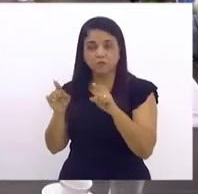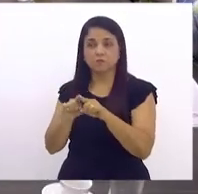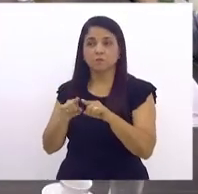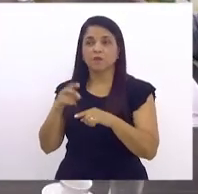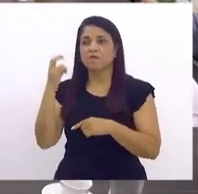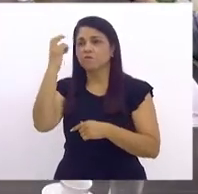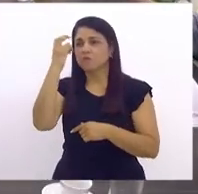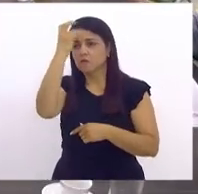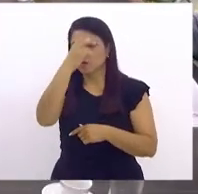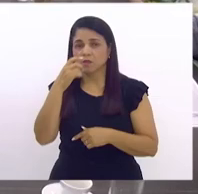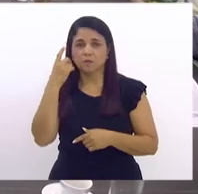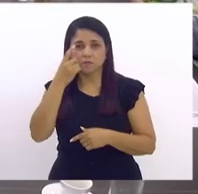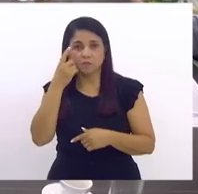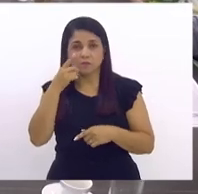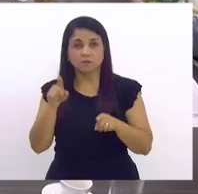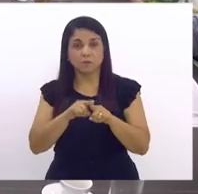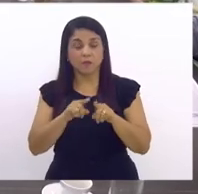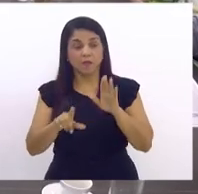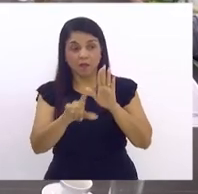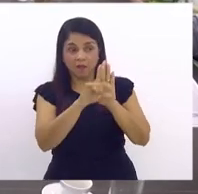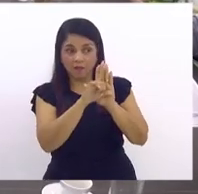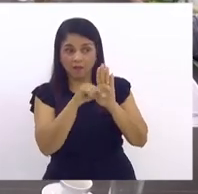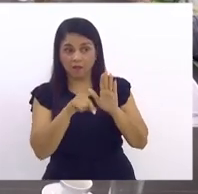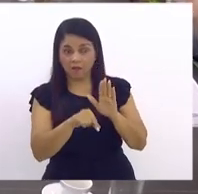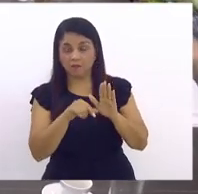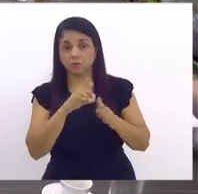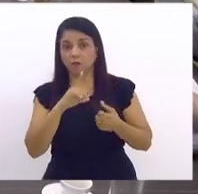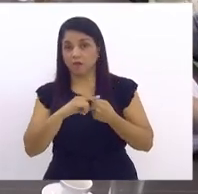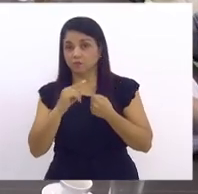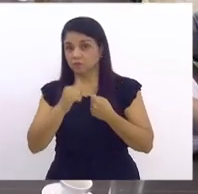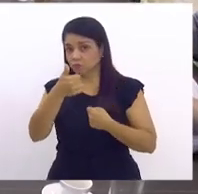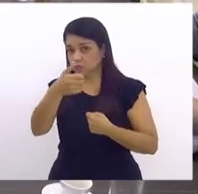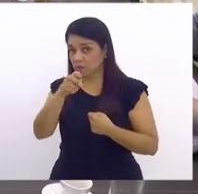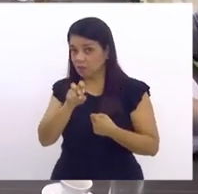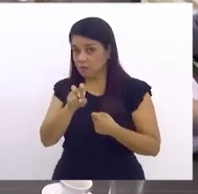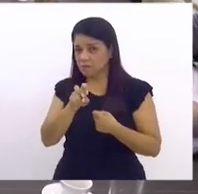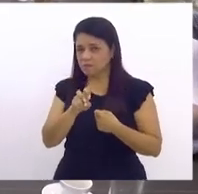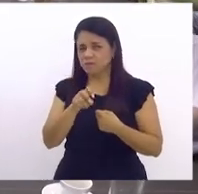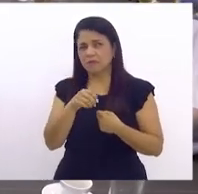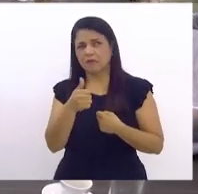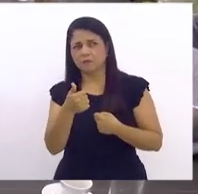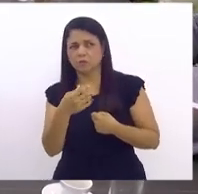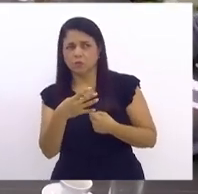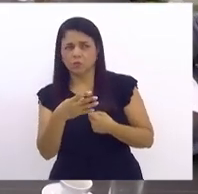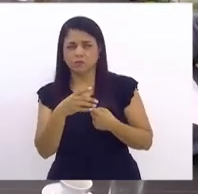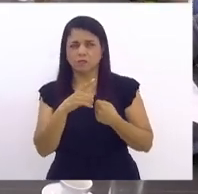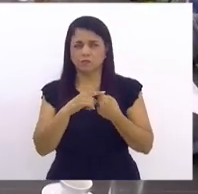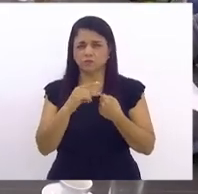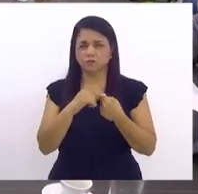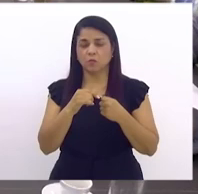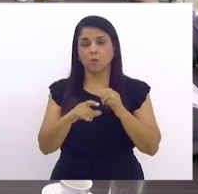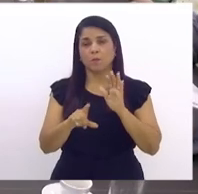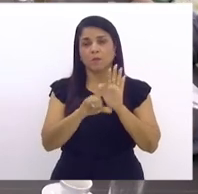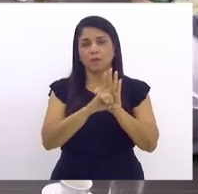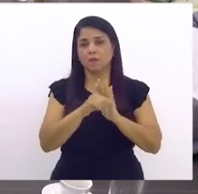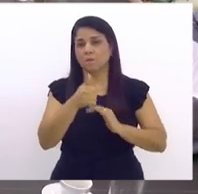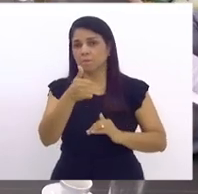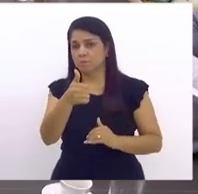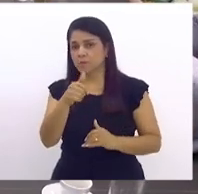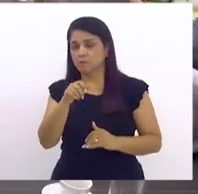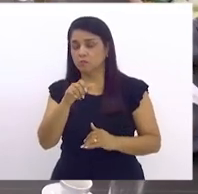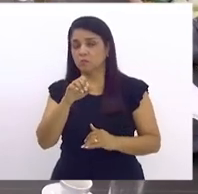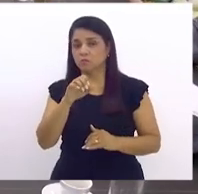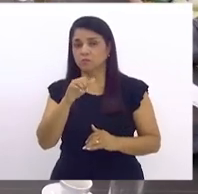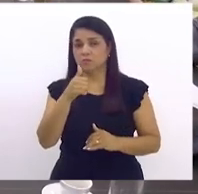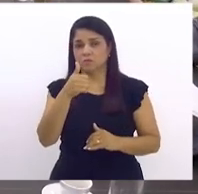Que inclusive está revogando uma lei lá no artigo 15, 15 ou 14, lei 1115, tem que